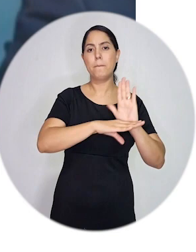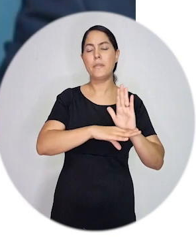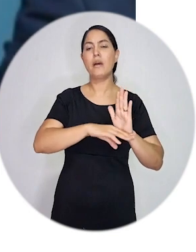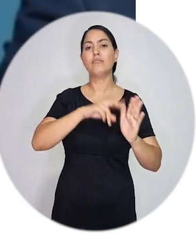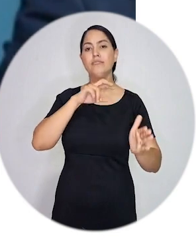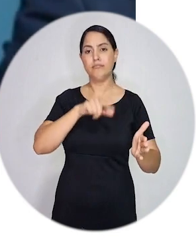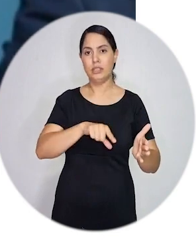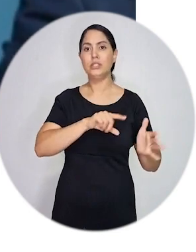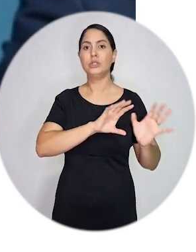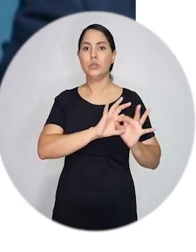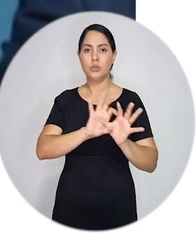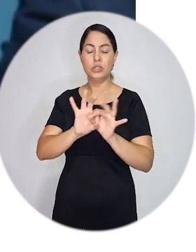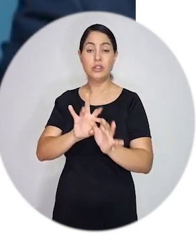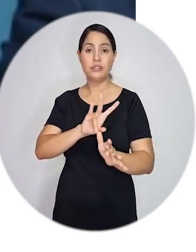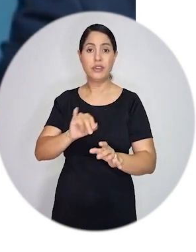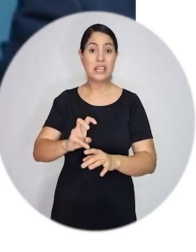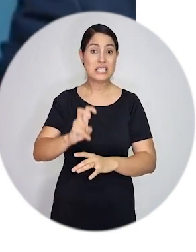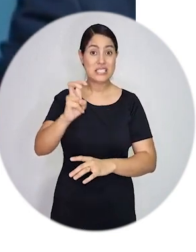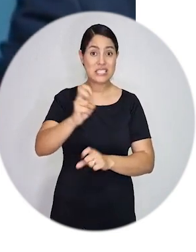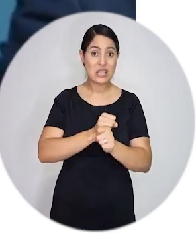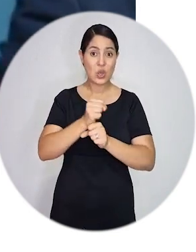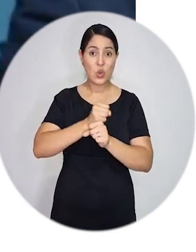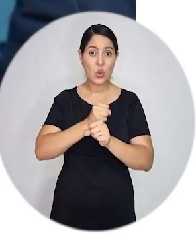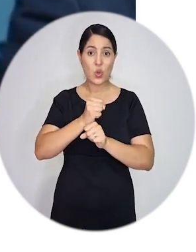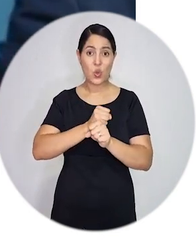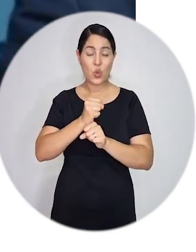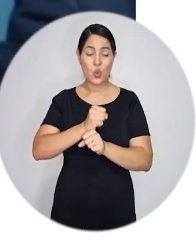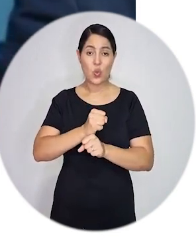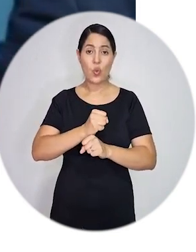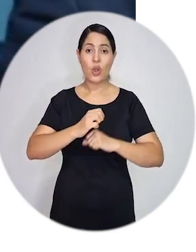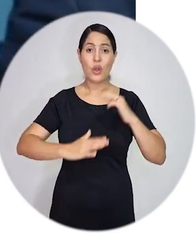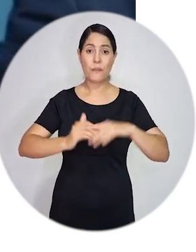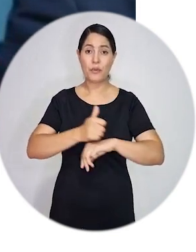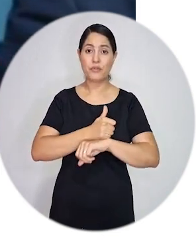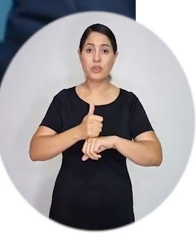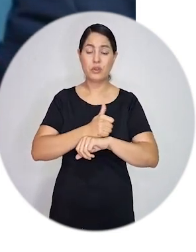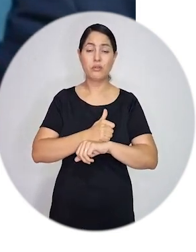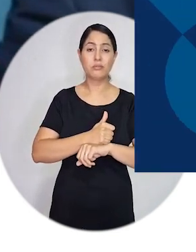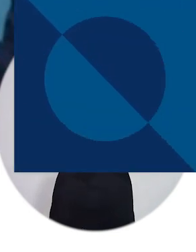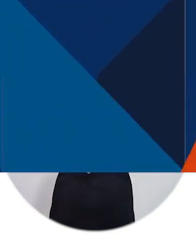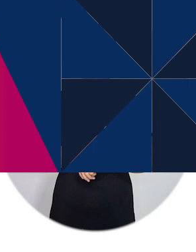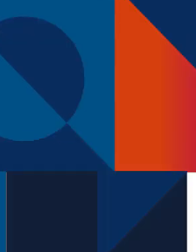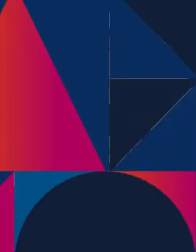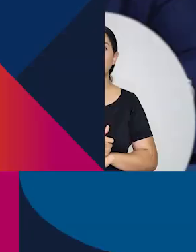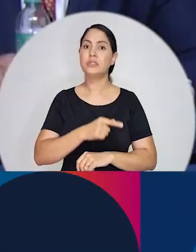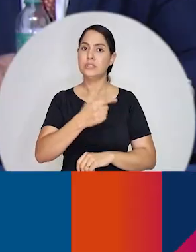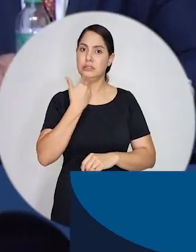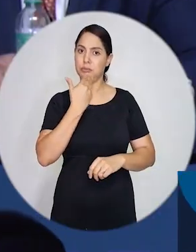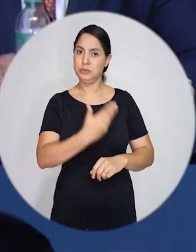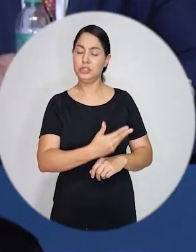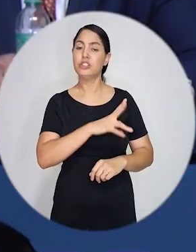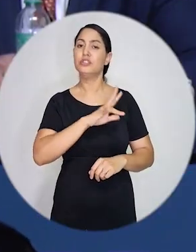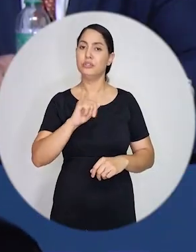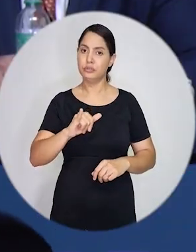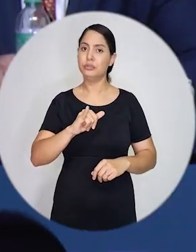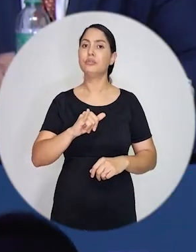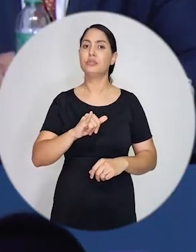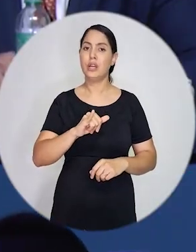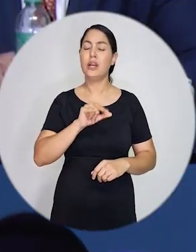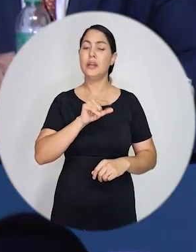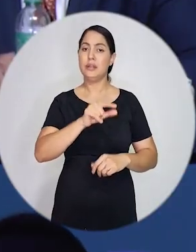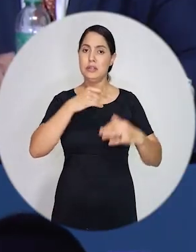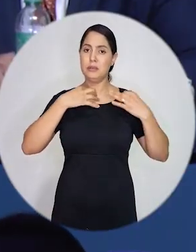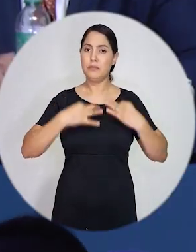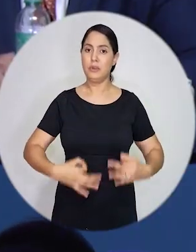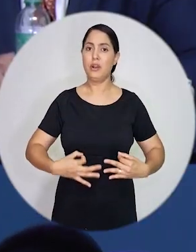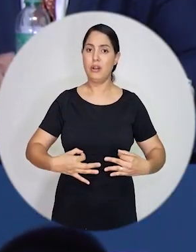que está lá como proceder e como colocar no cadastro, onde eles vão ficar 5 anos sem poder exercer a advocacia quando requerer a sua